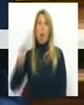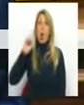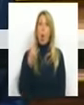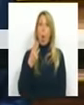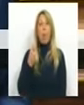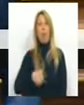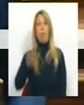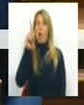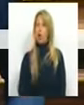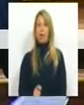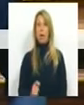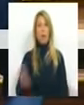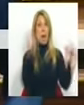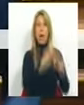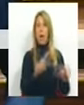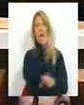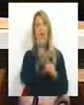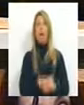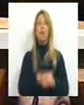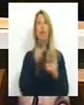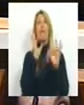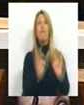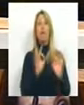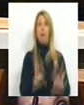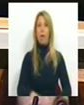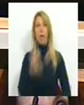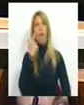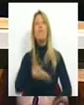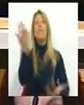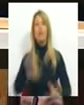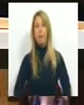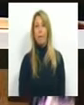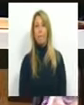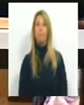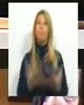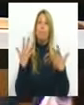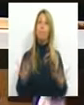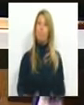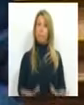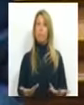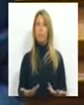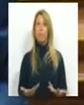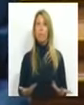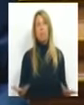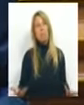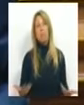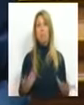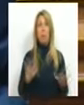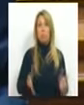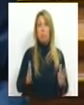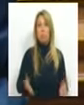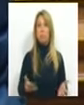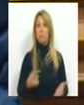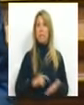o Bloco de Esquerda a votaram favoravelmente. Veja-se lá. Agora que ela não é necessária, e é agora